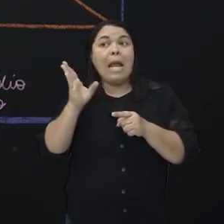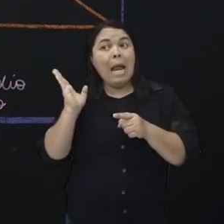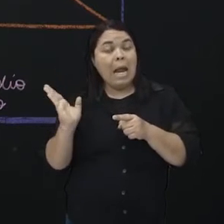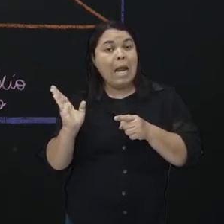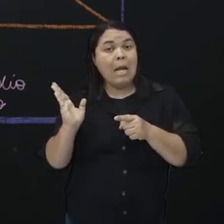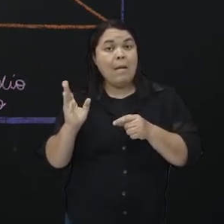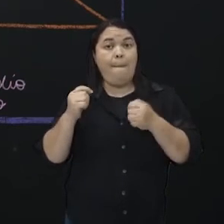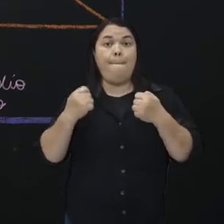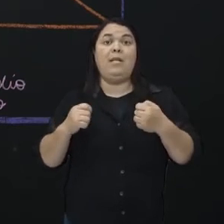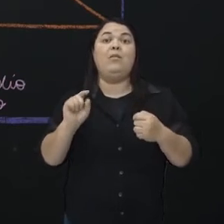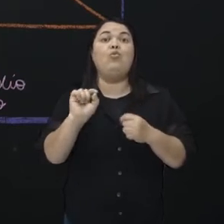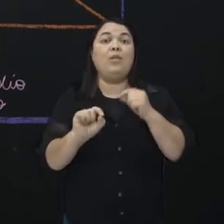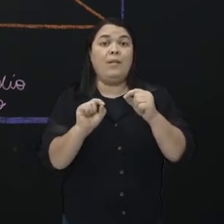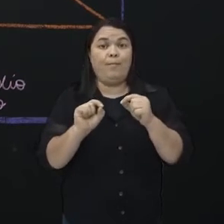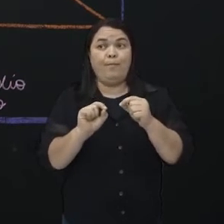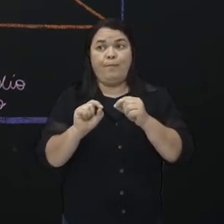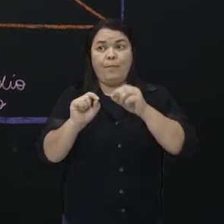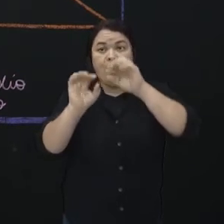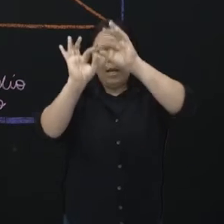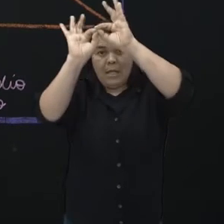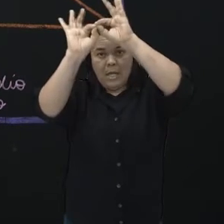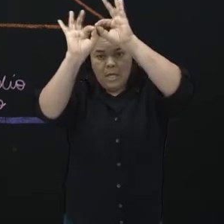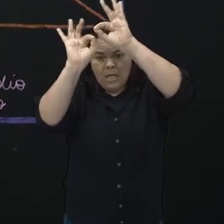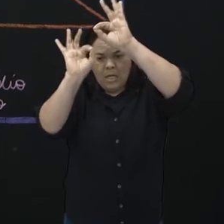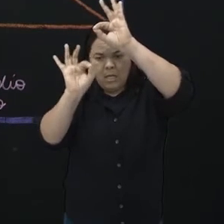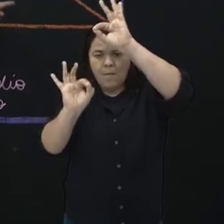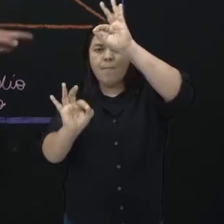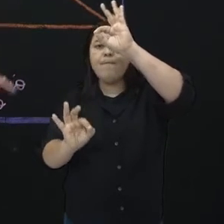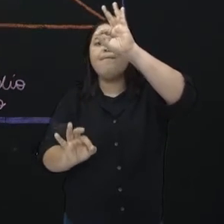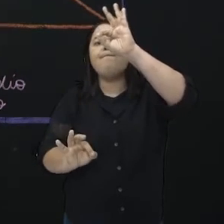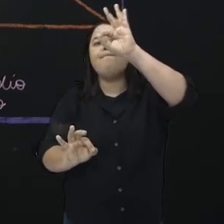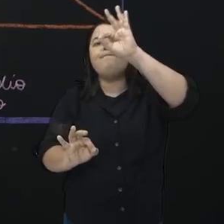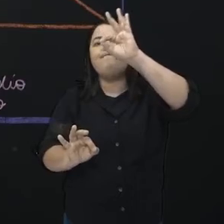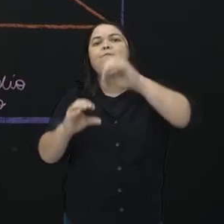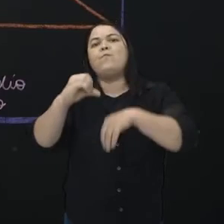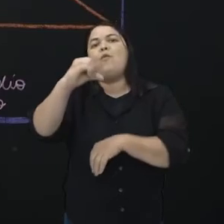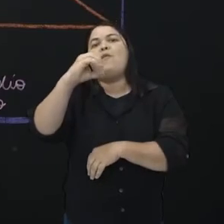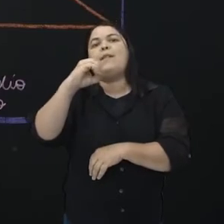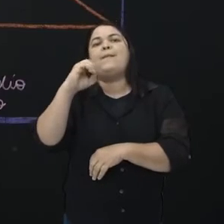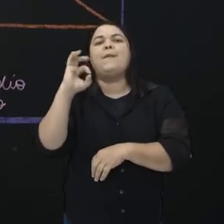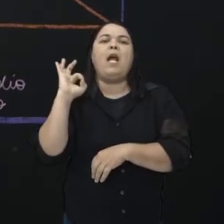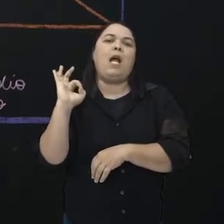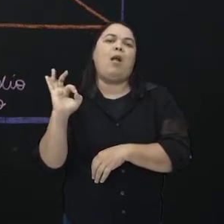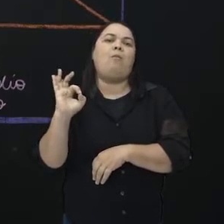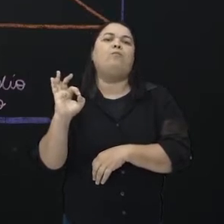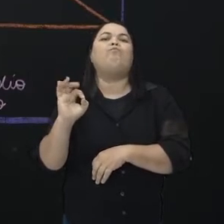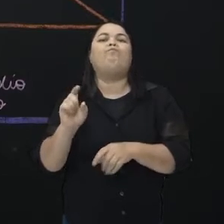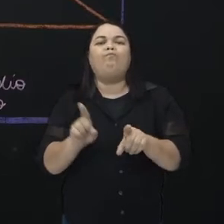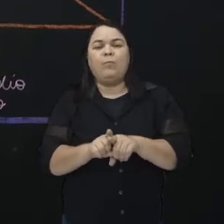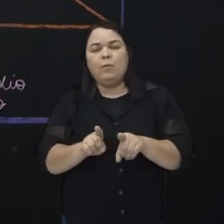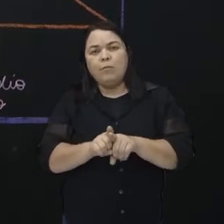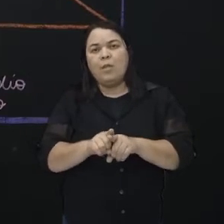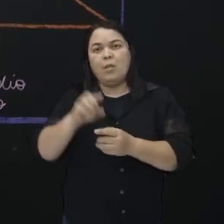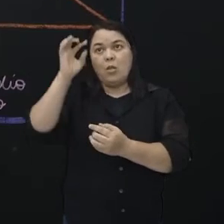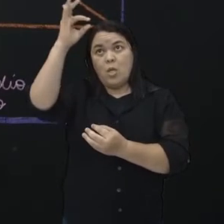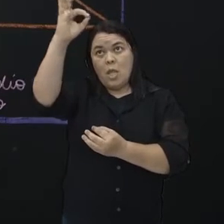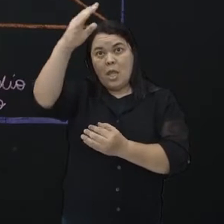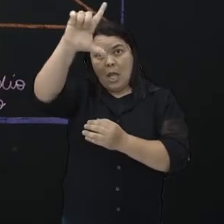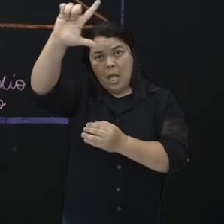a mediatriz não sai de nenhum vértice. Mas, embora não seja seviana, é um elemento que aparece no